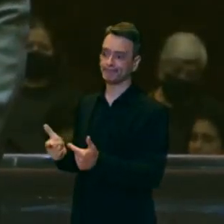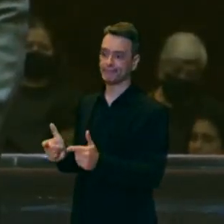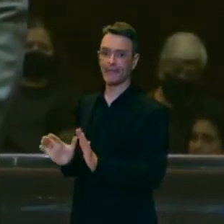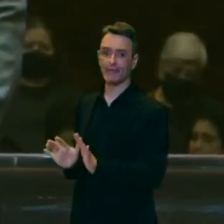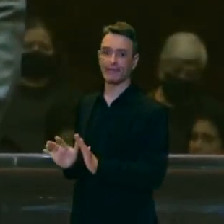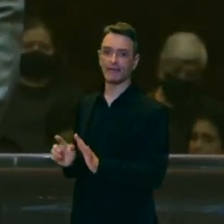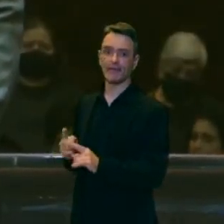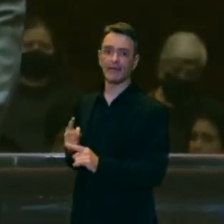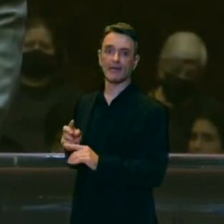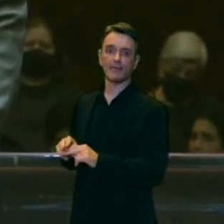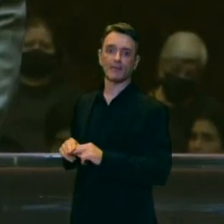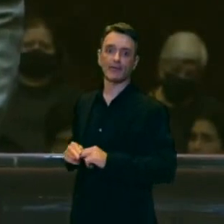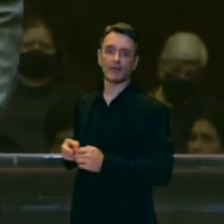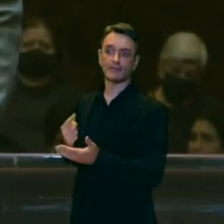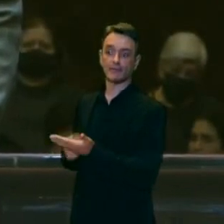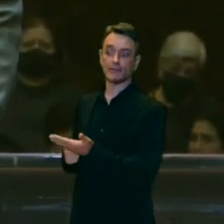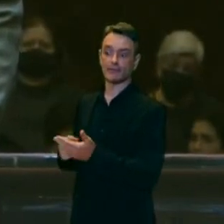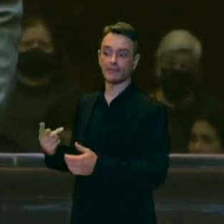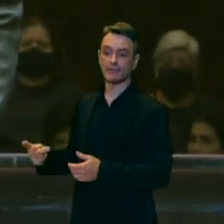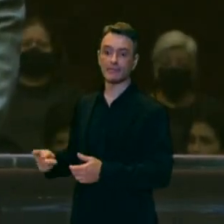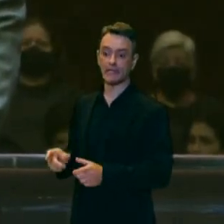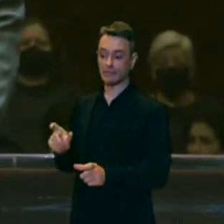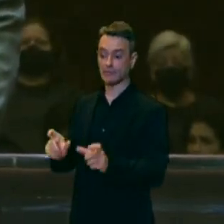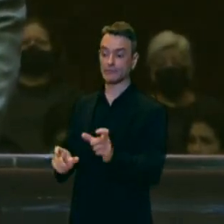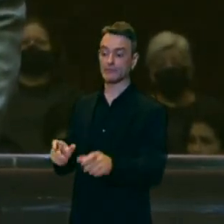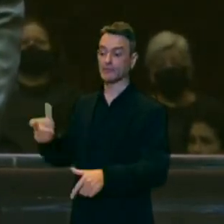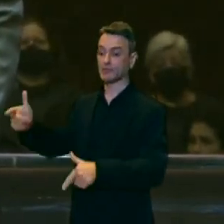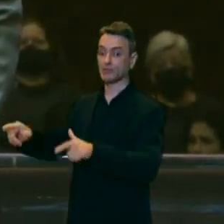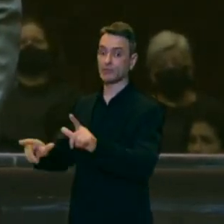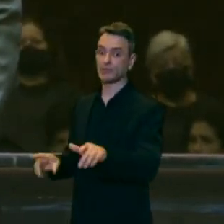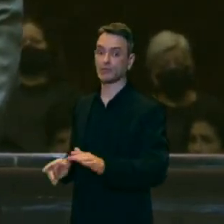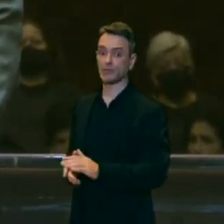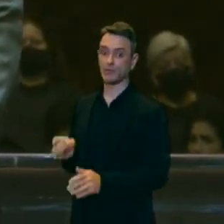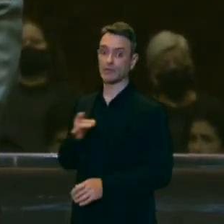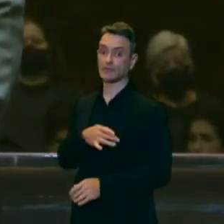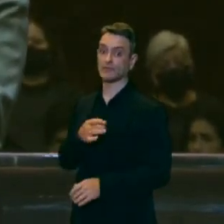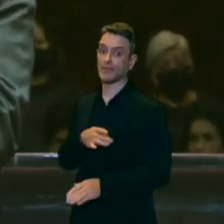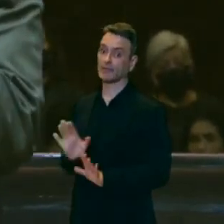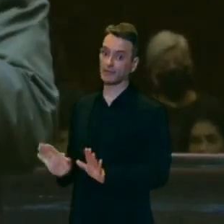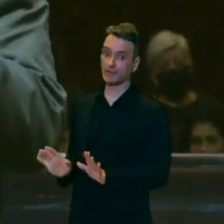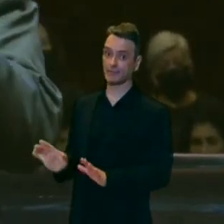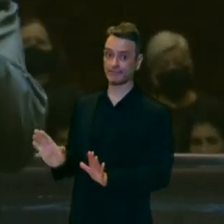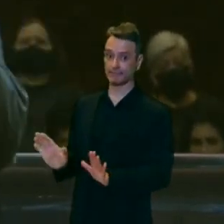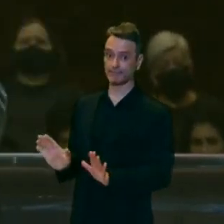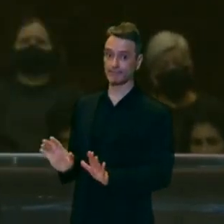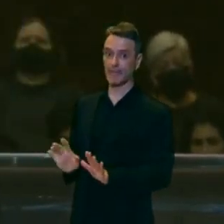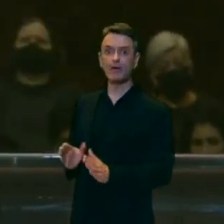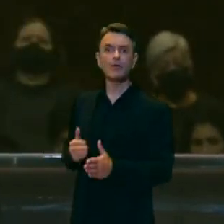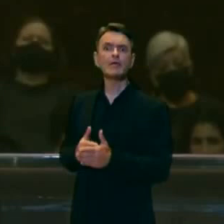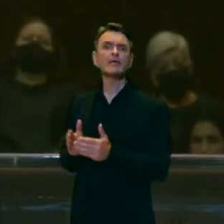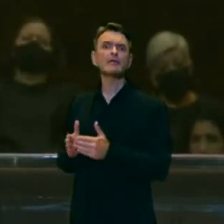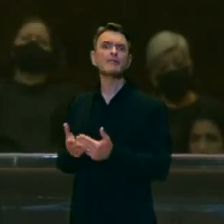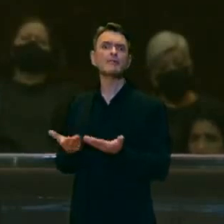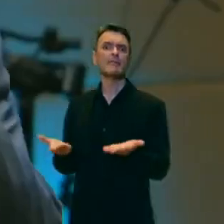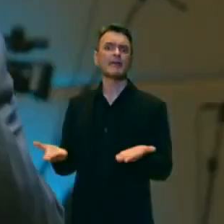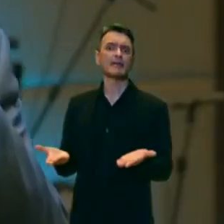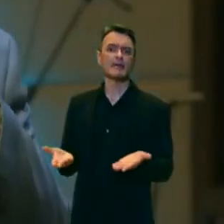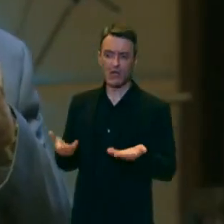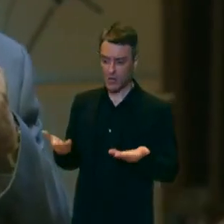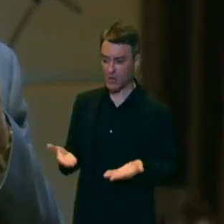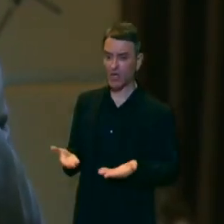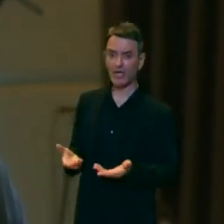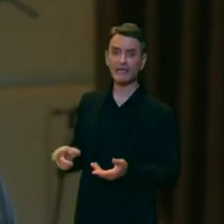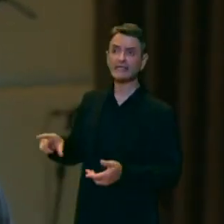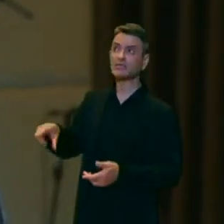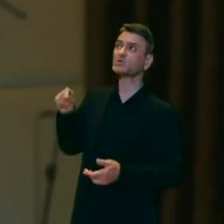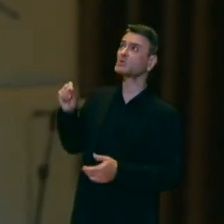compromissos com pessoas e por causa do seu medo. O que está impedindo você de tomar uma decisão firme